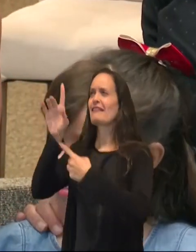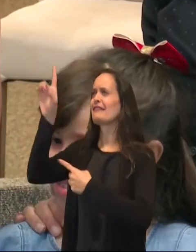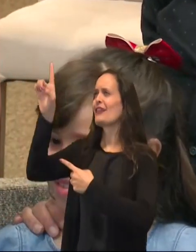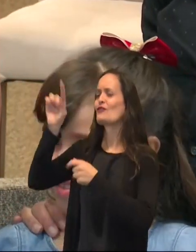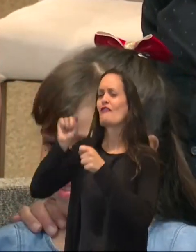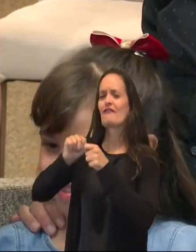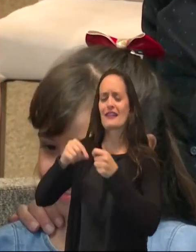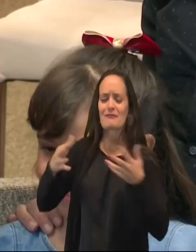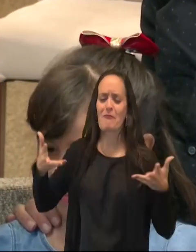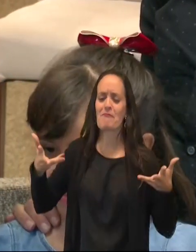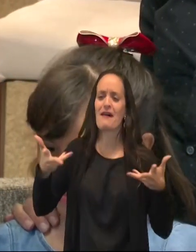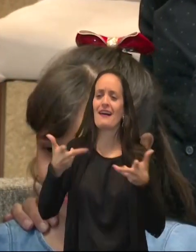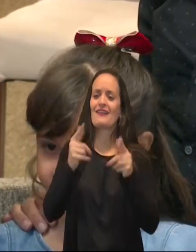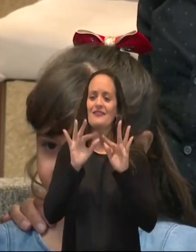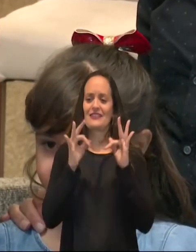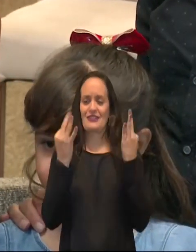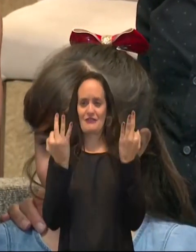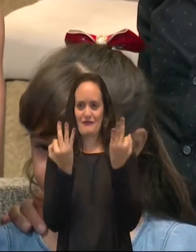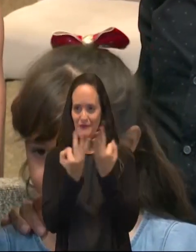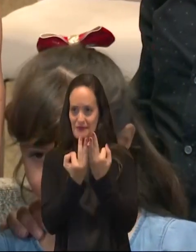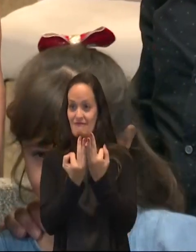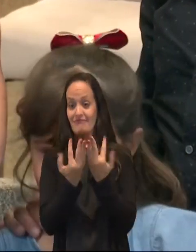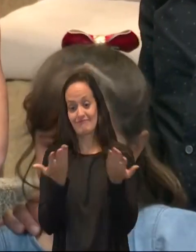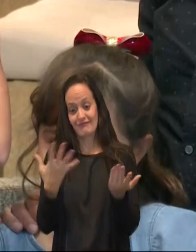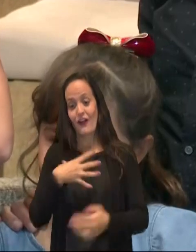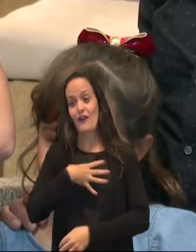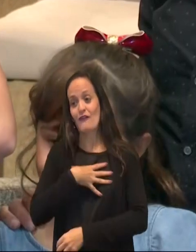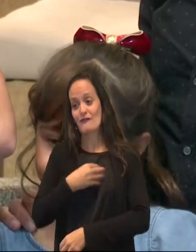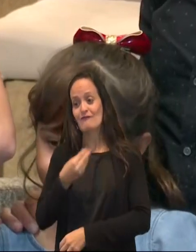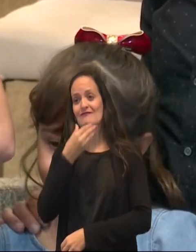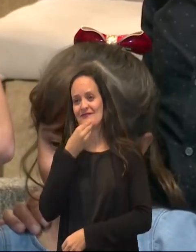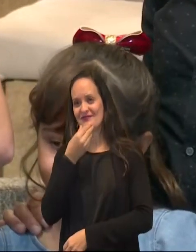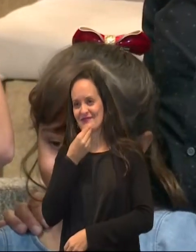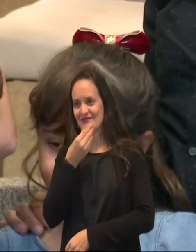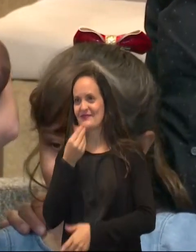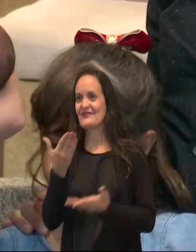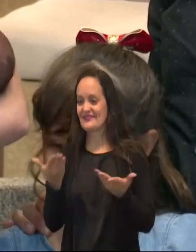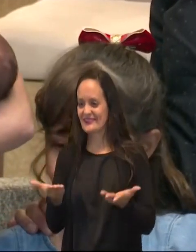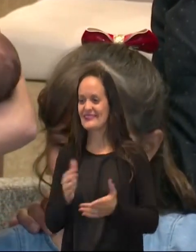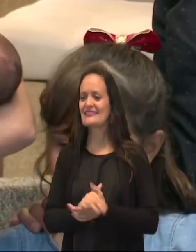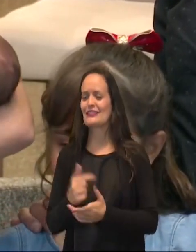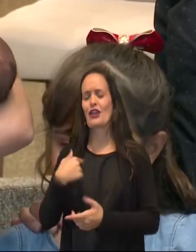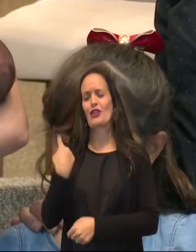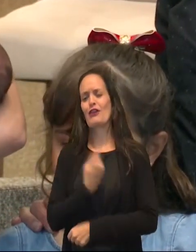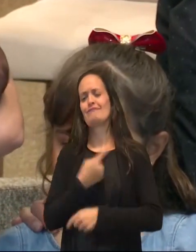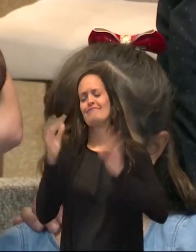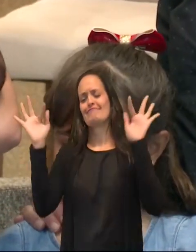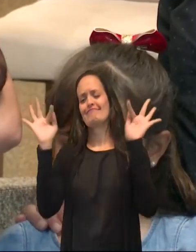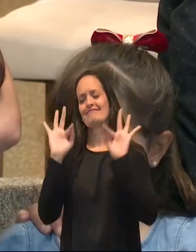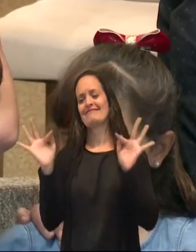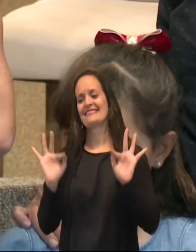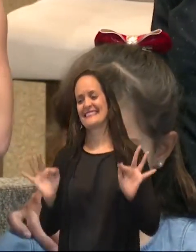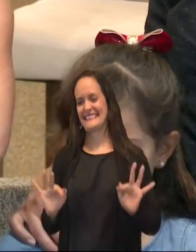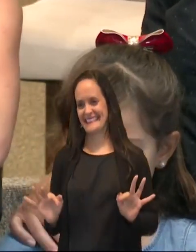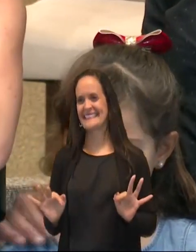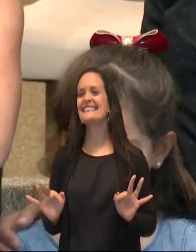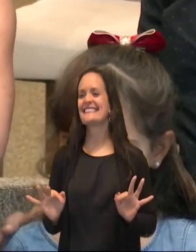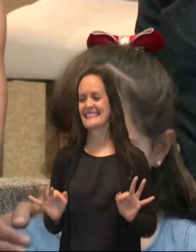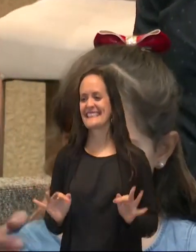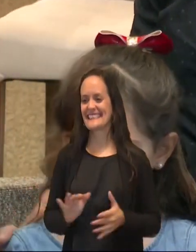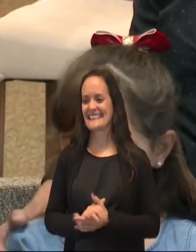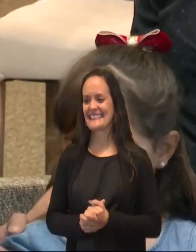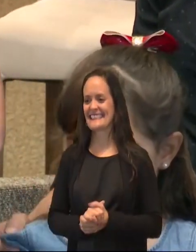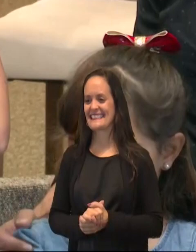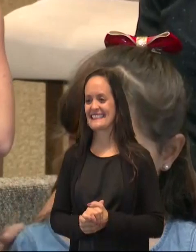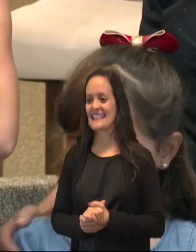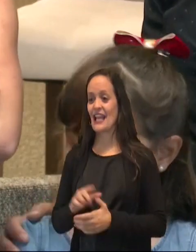casal e seu filhinho, e por isso estamos alegres. Salmo 126, 3